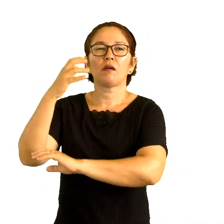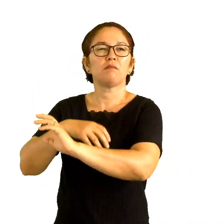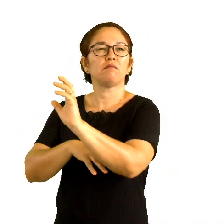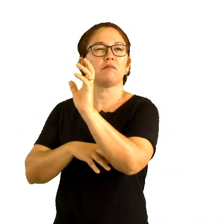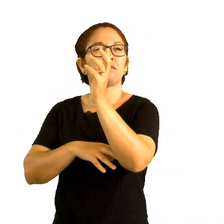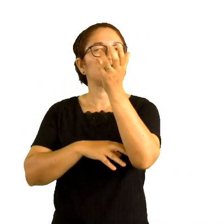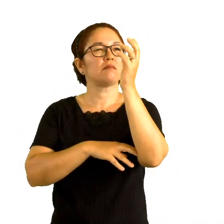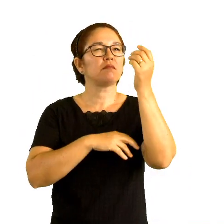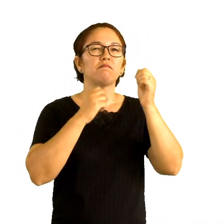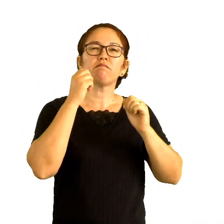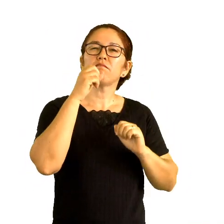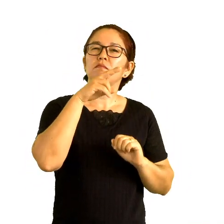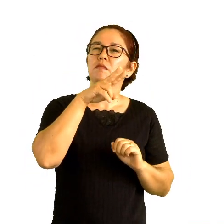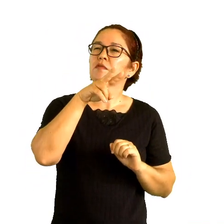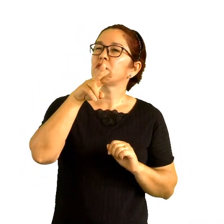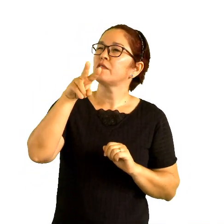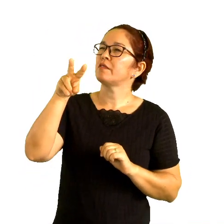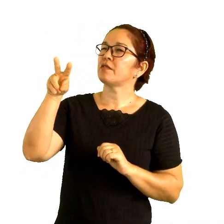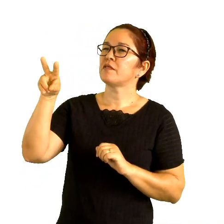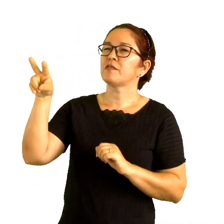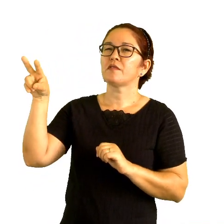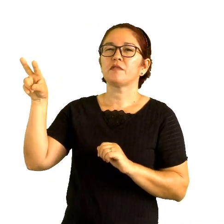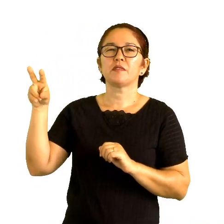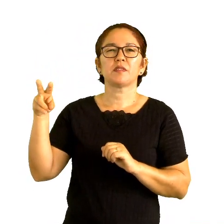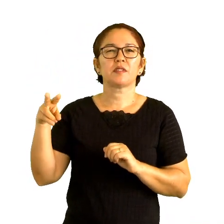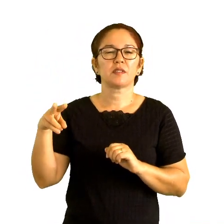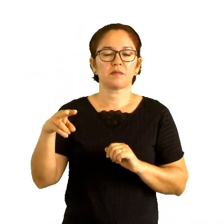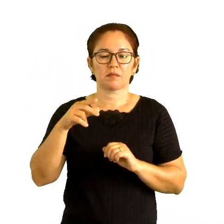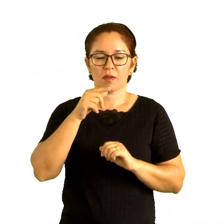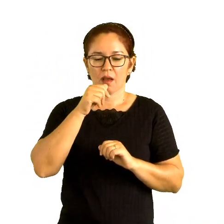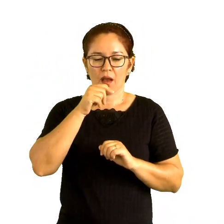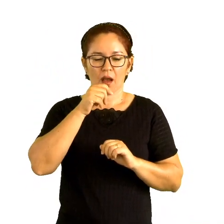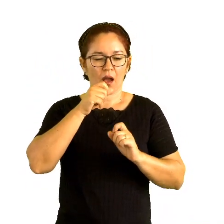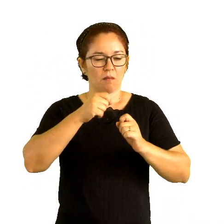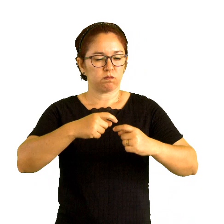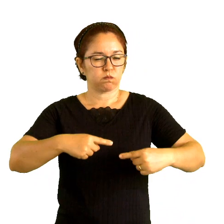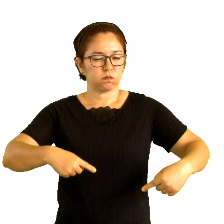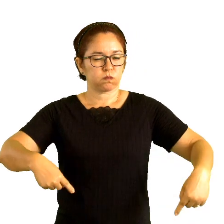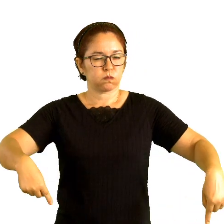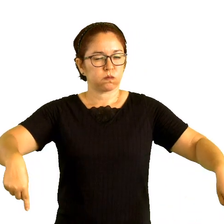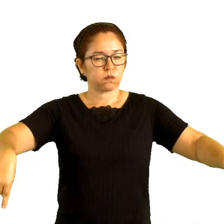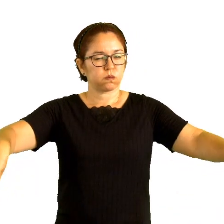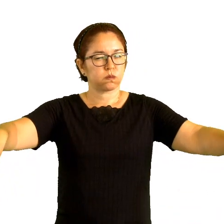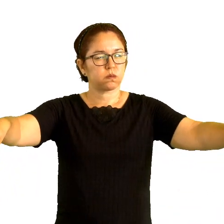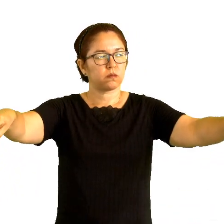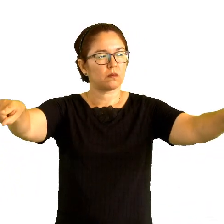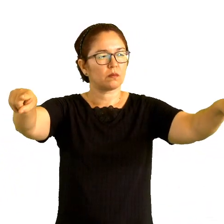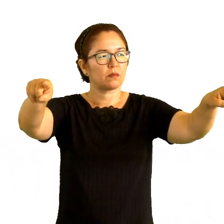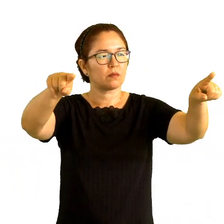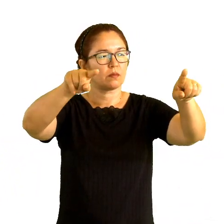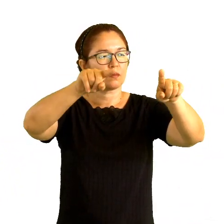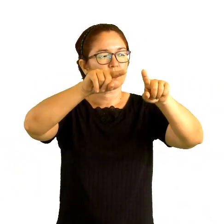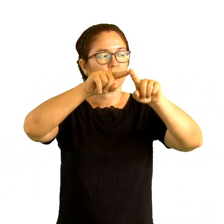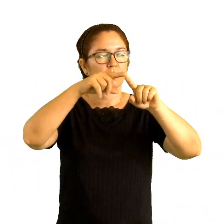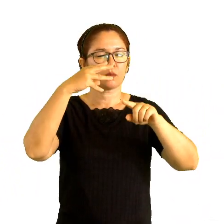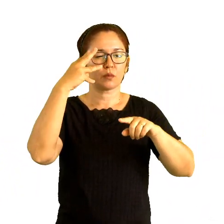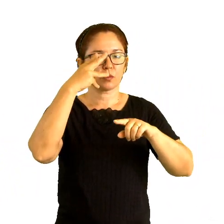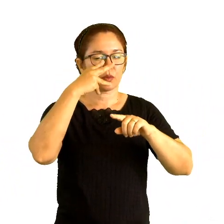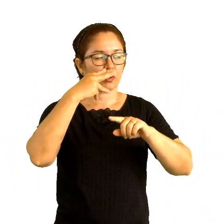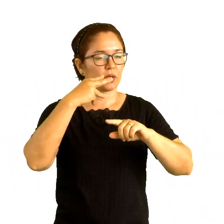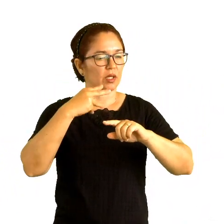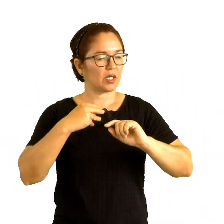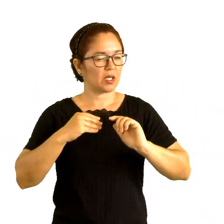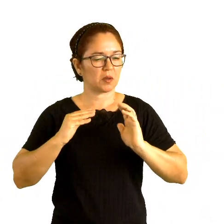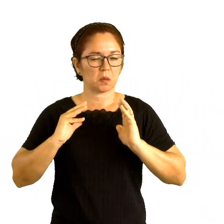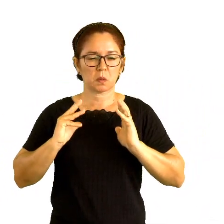em como o maravilhoso lago do seu castelo estava, de acordo com as conformidades ecológicas,